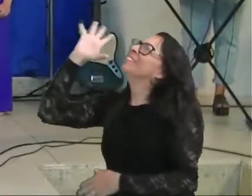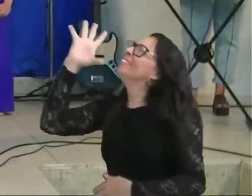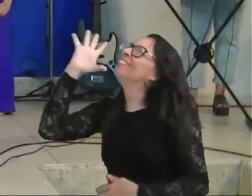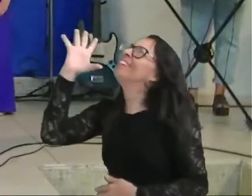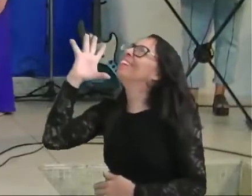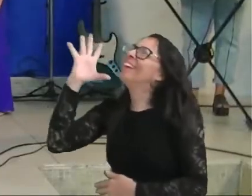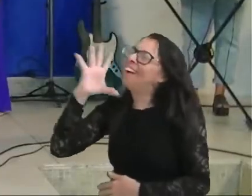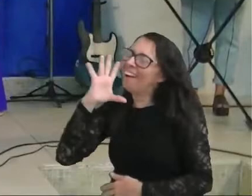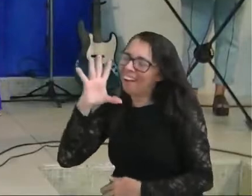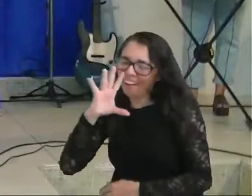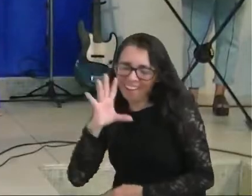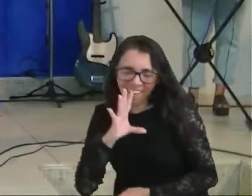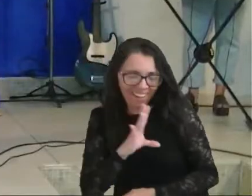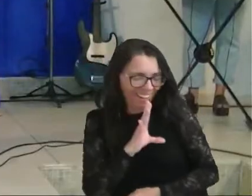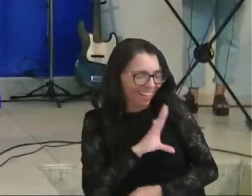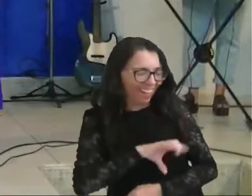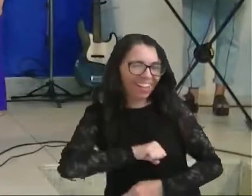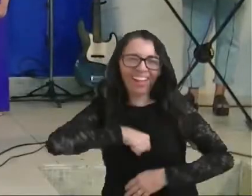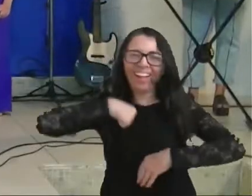te